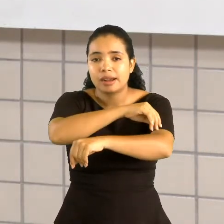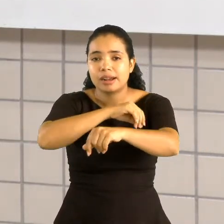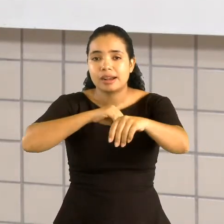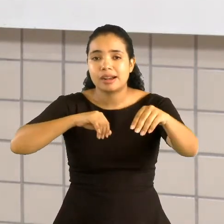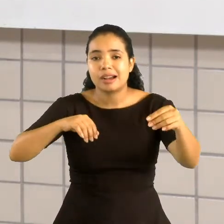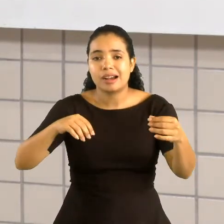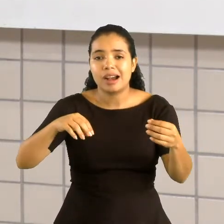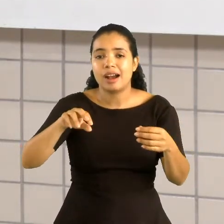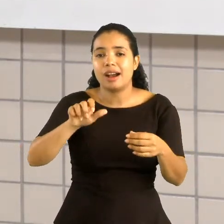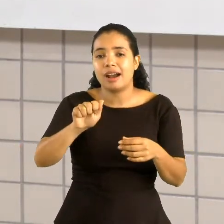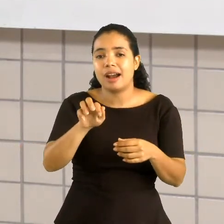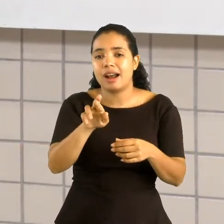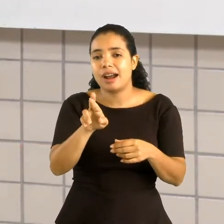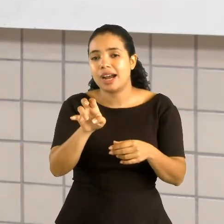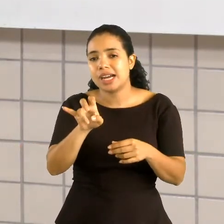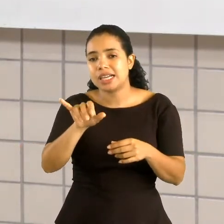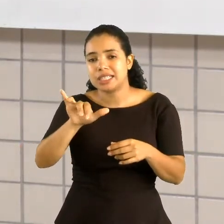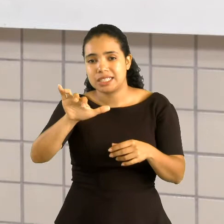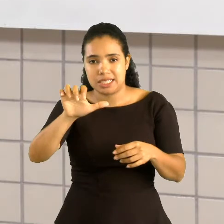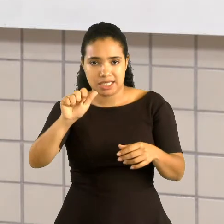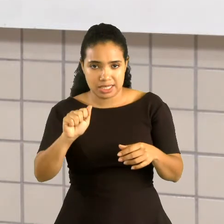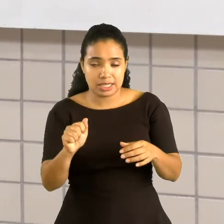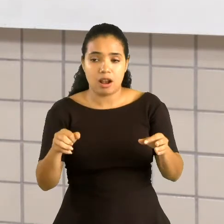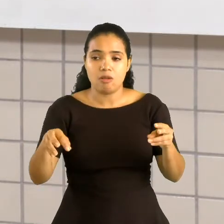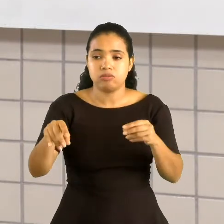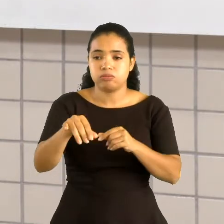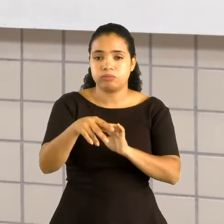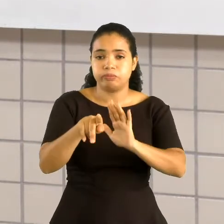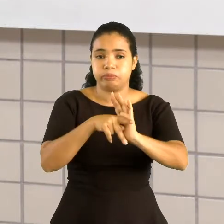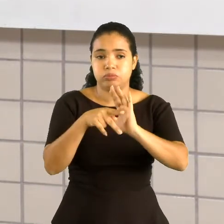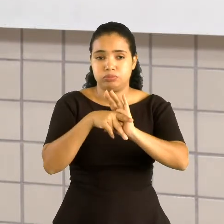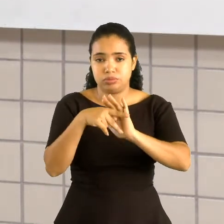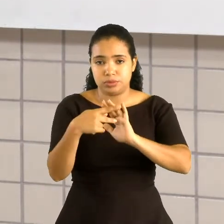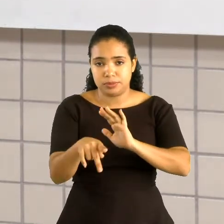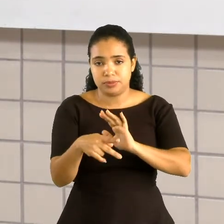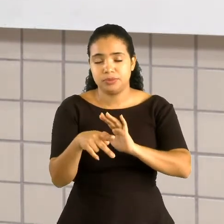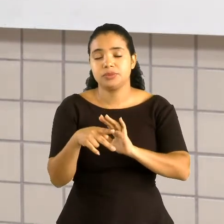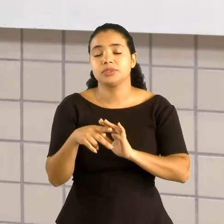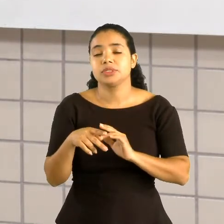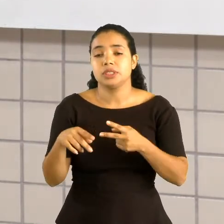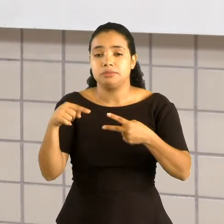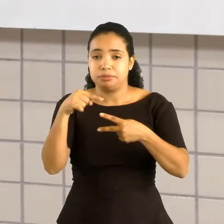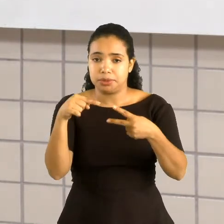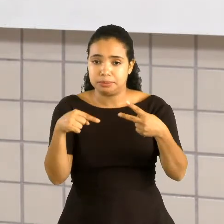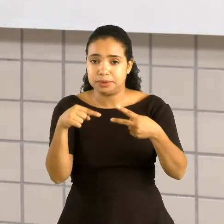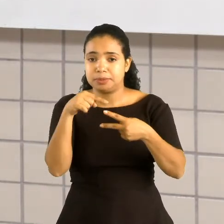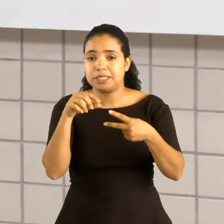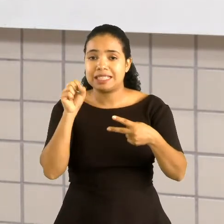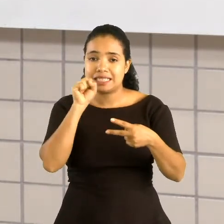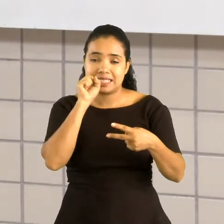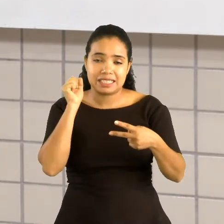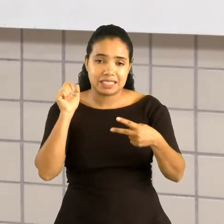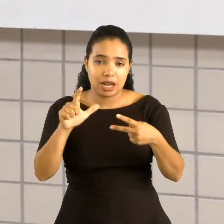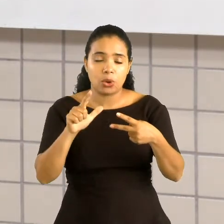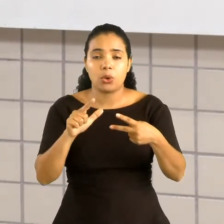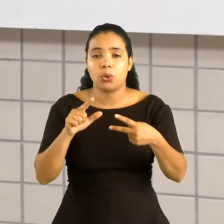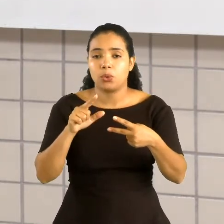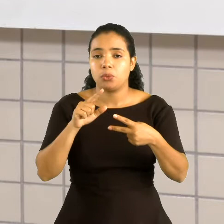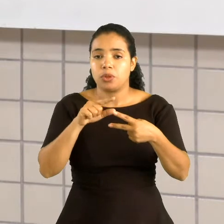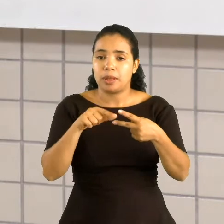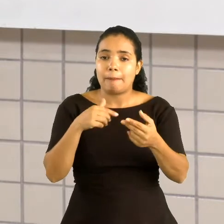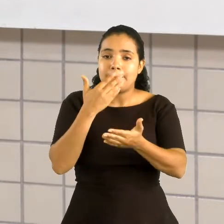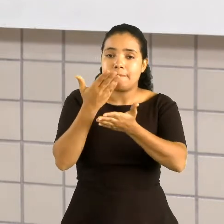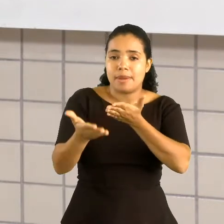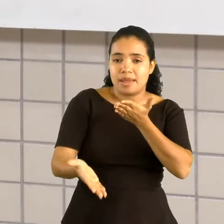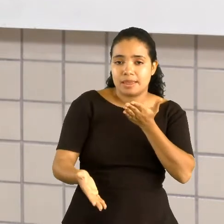maior. Então, o solo vai produzindo, não que o solo vai produzindo, ele tem. Então, ele vai perdendo matéria orgânica, ele vai